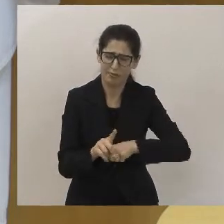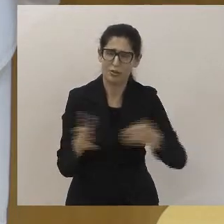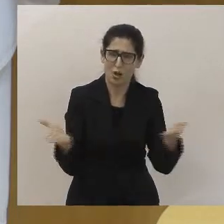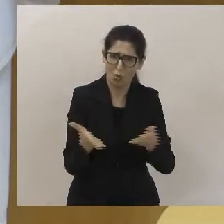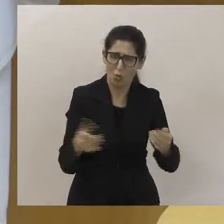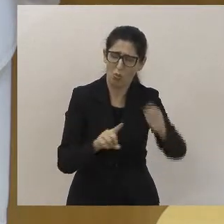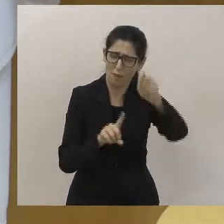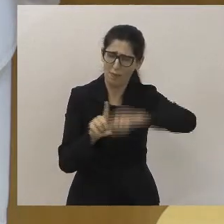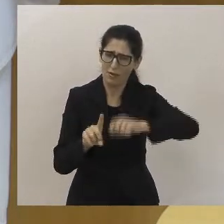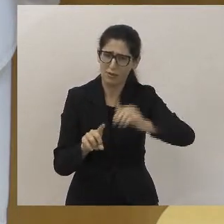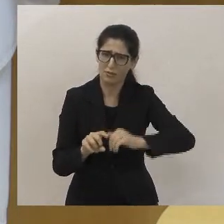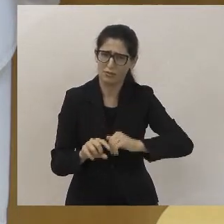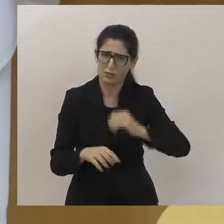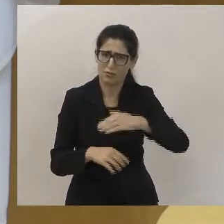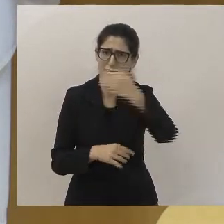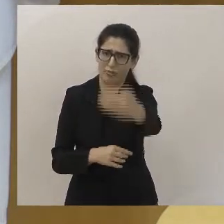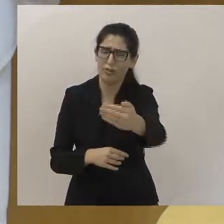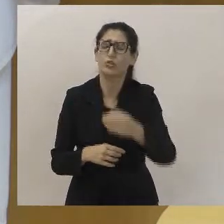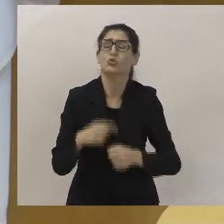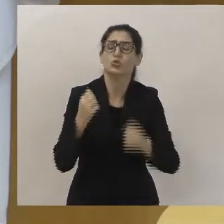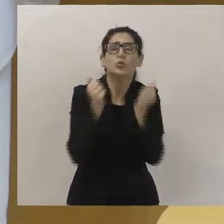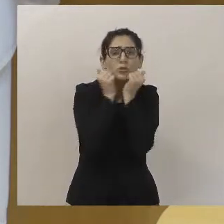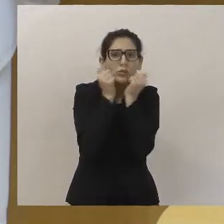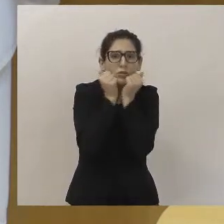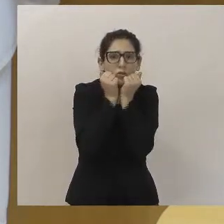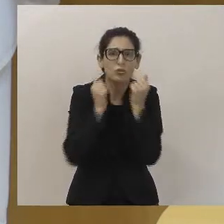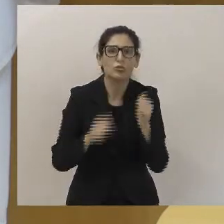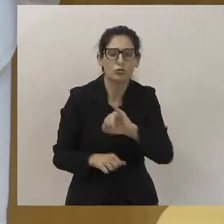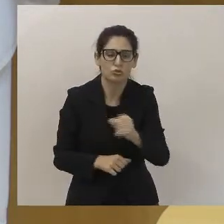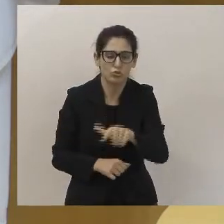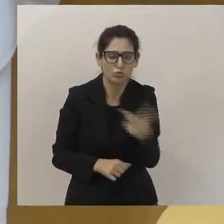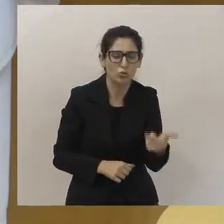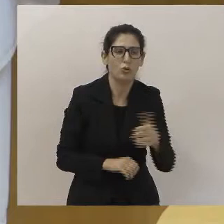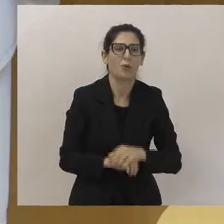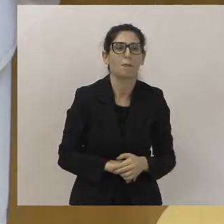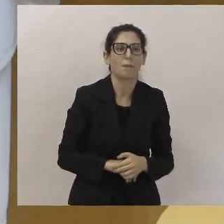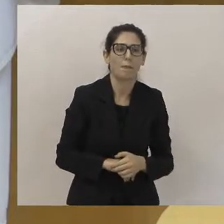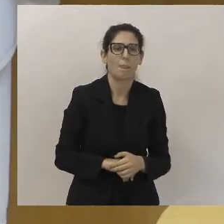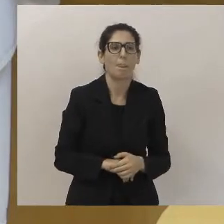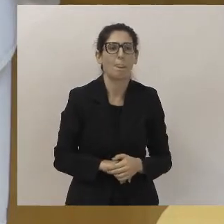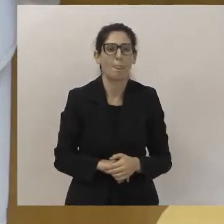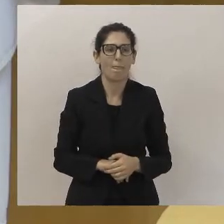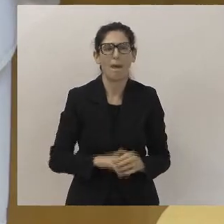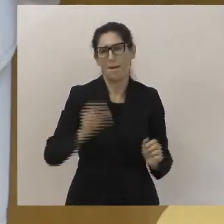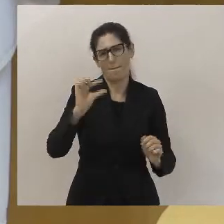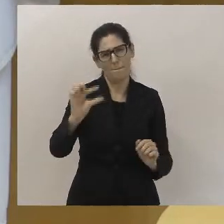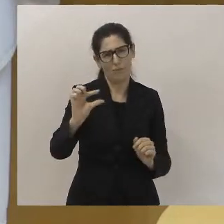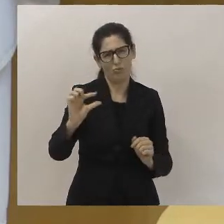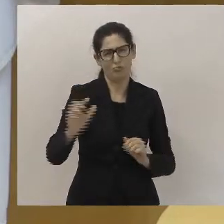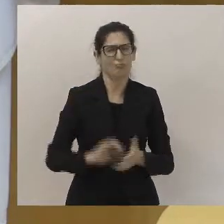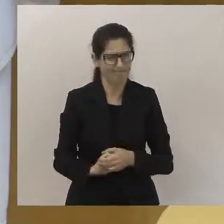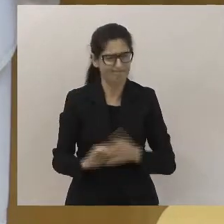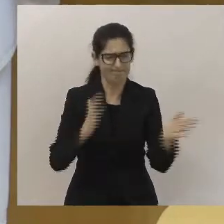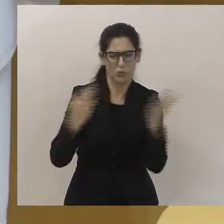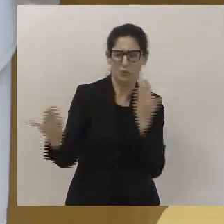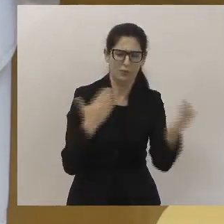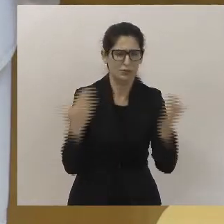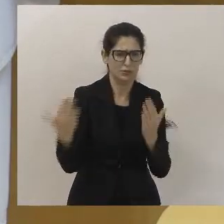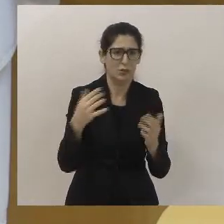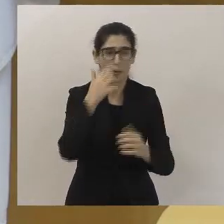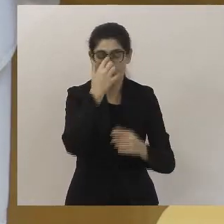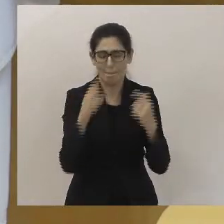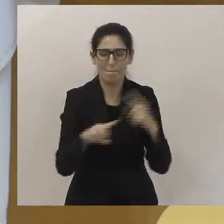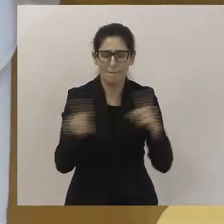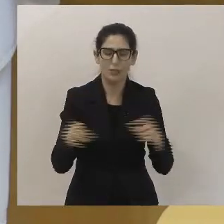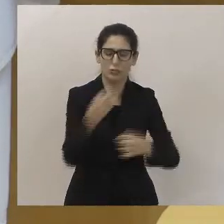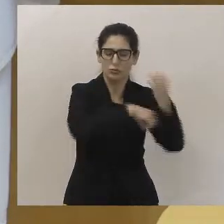agradeço muito é pouco que eu não gosto vou me tornar repetitivo aqui o que foi feito 22 de abril quando estivermos em